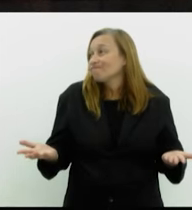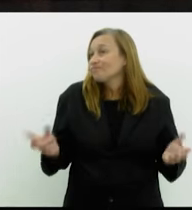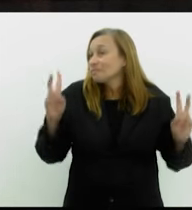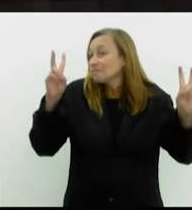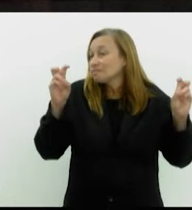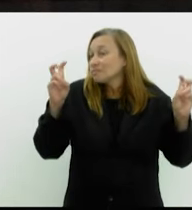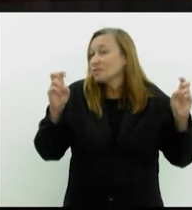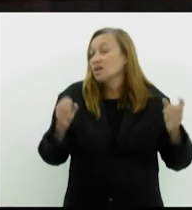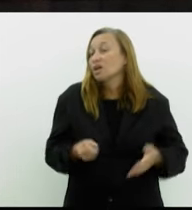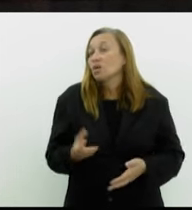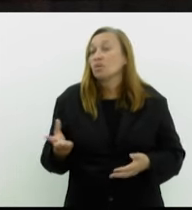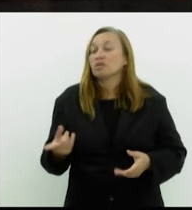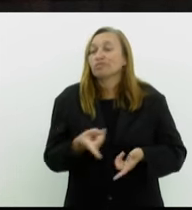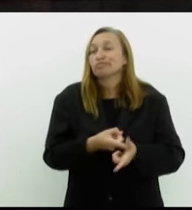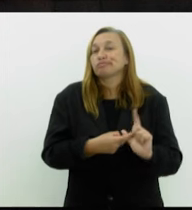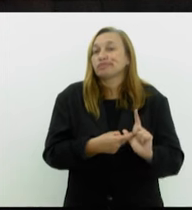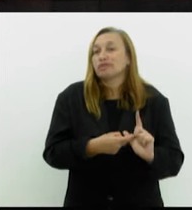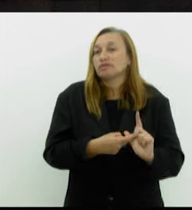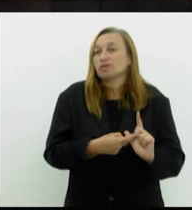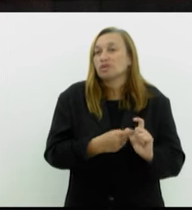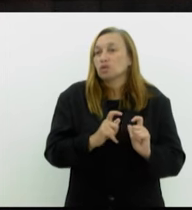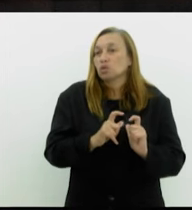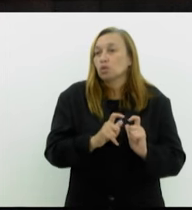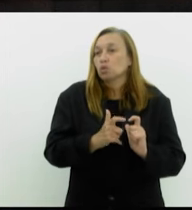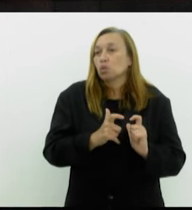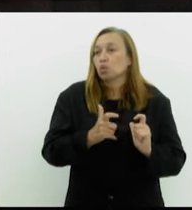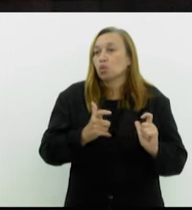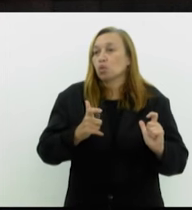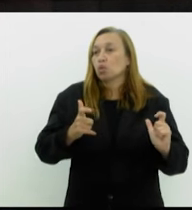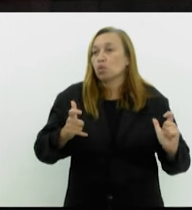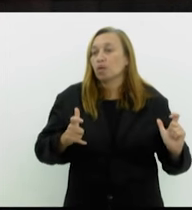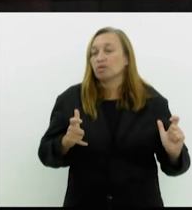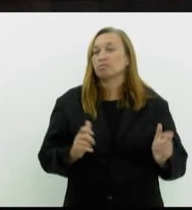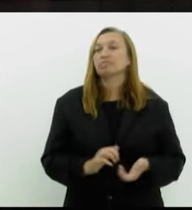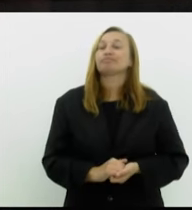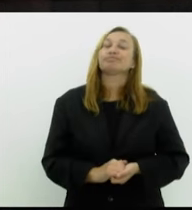Enquanto isso, a nossa dívida ativa só faz crescer.